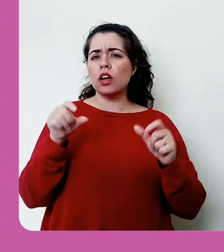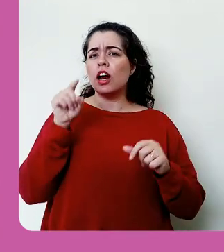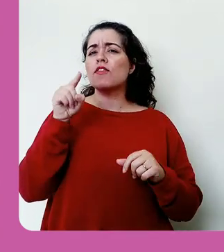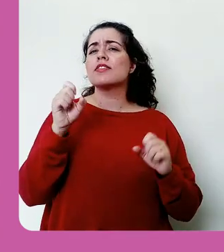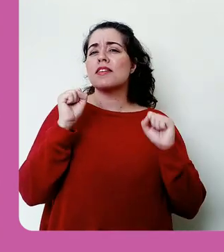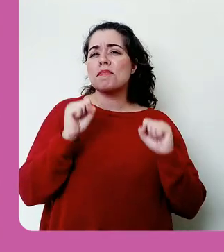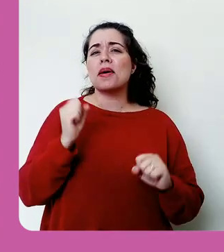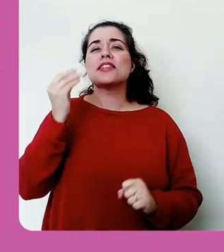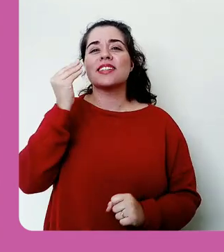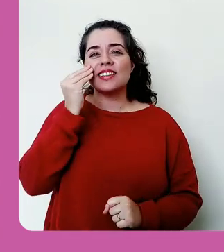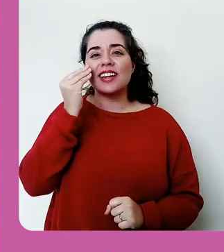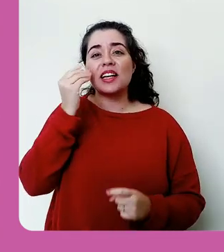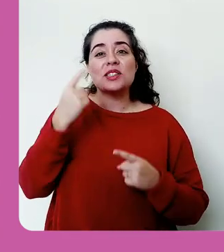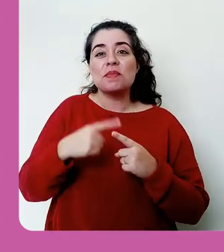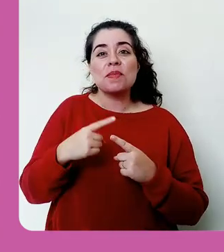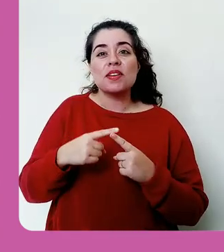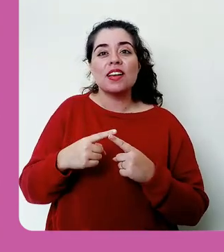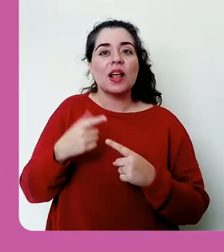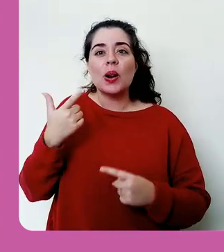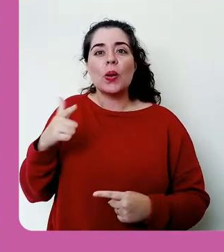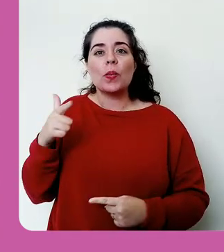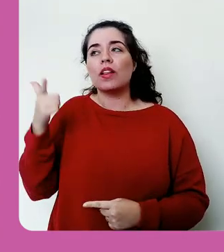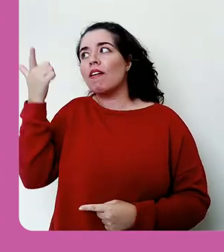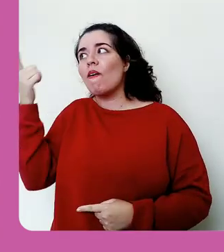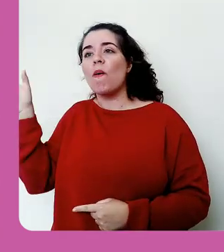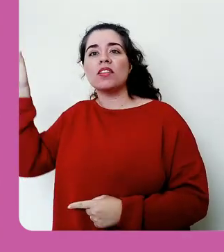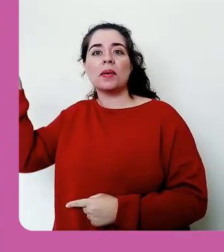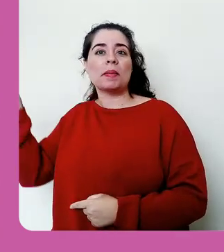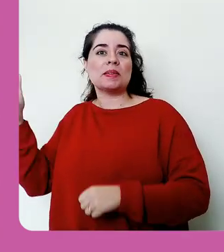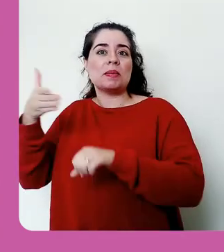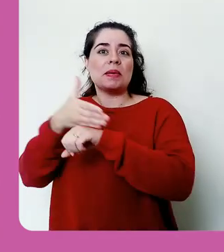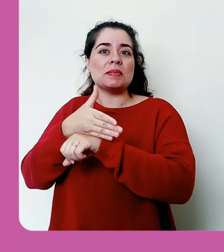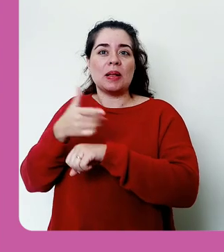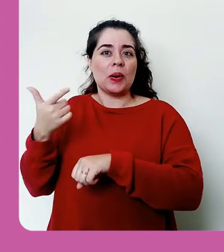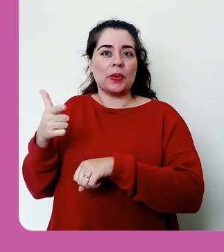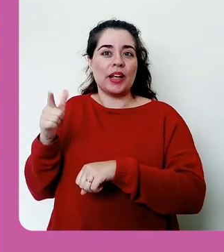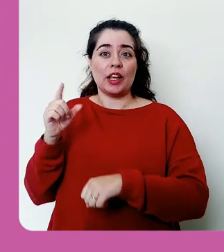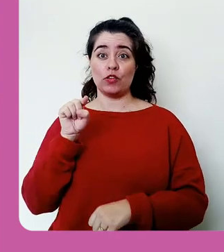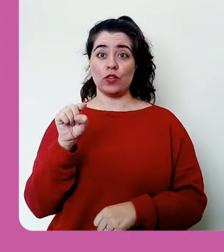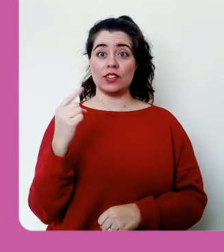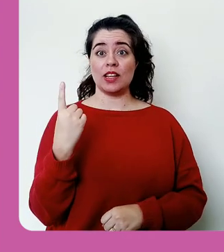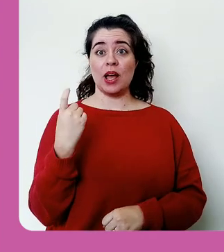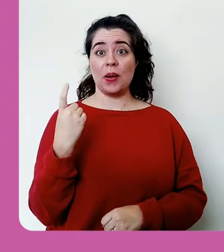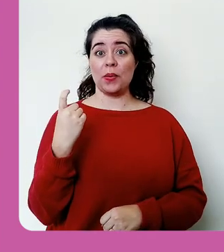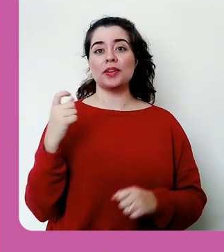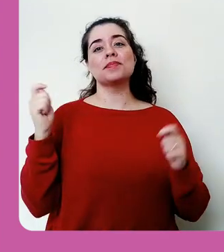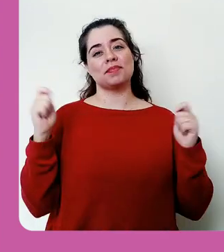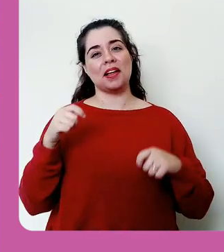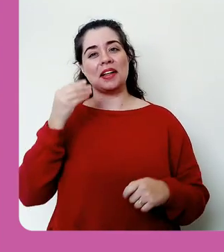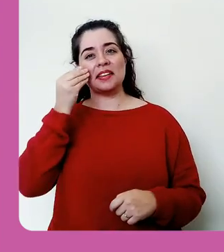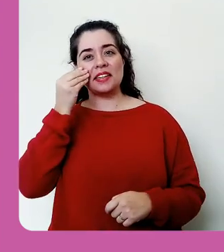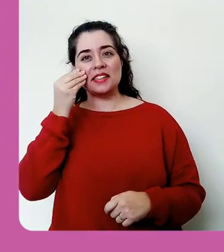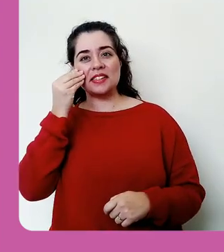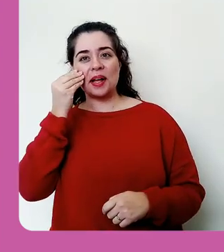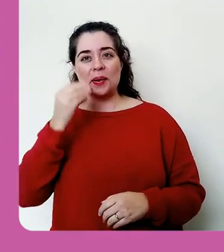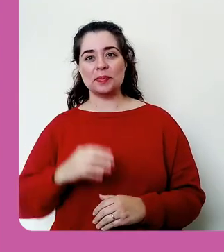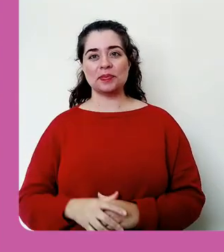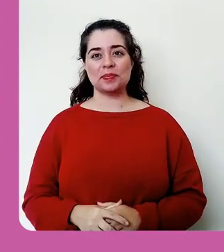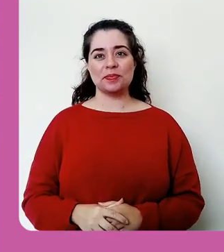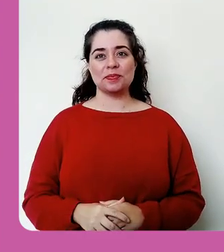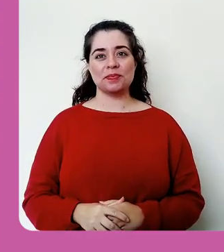espaço que você vai poder fazer todos os testes, porque nós não temos nenhum outro participante, só